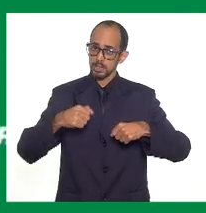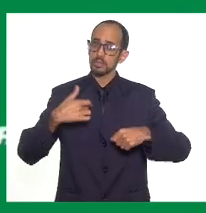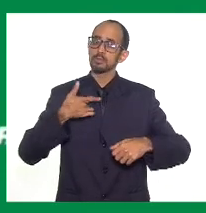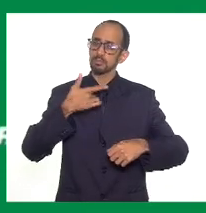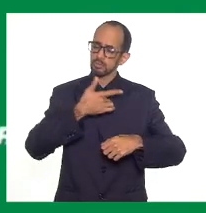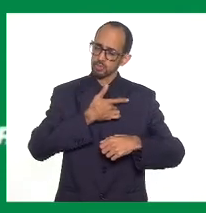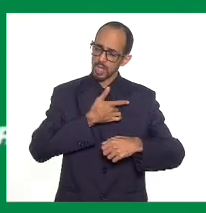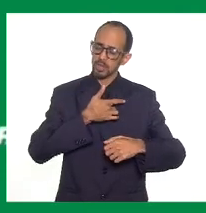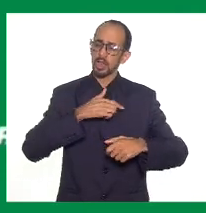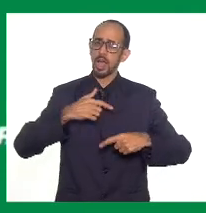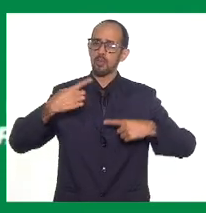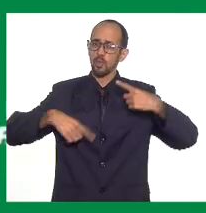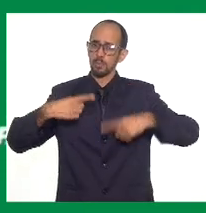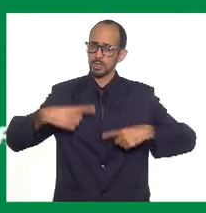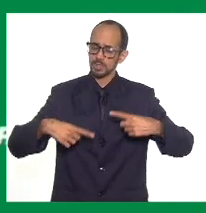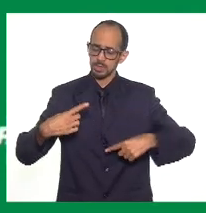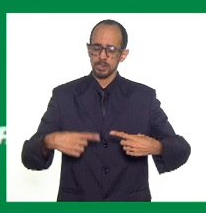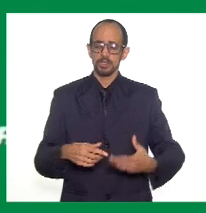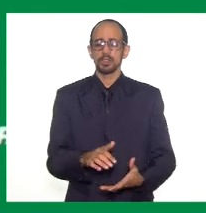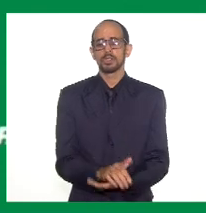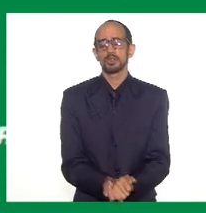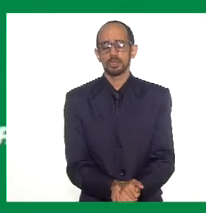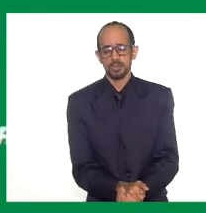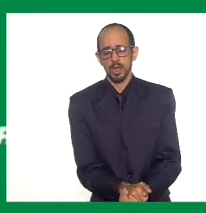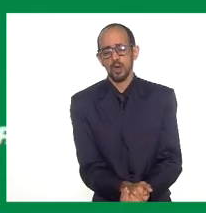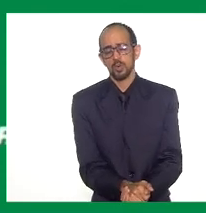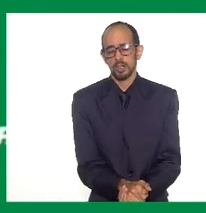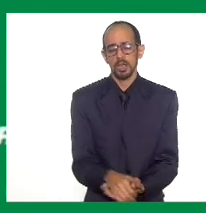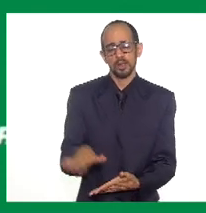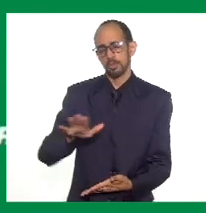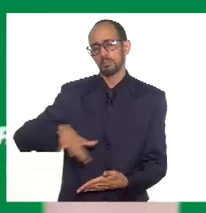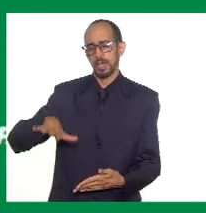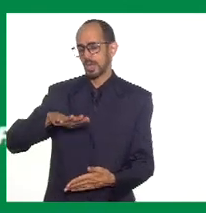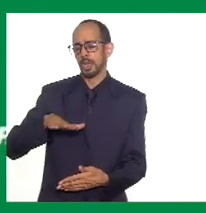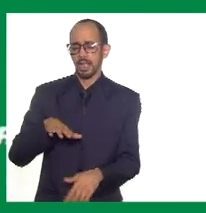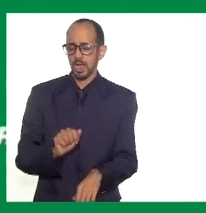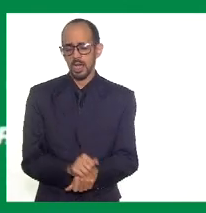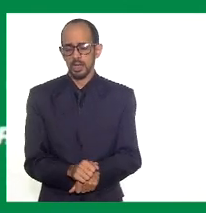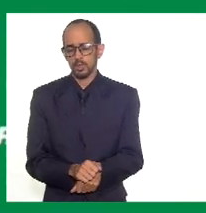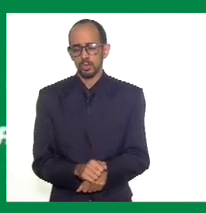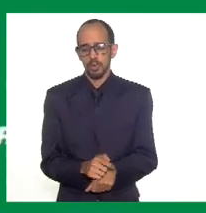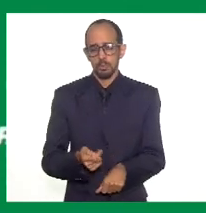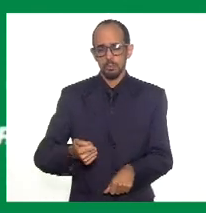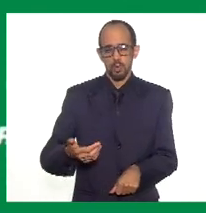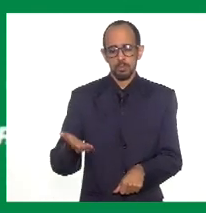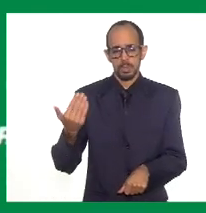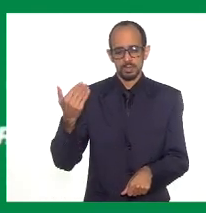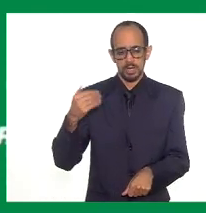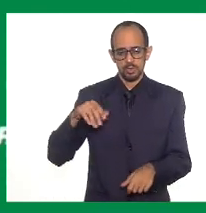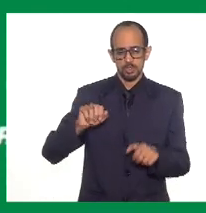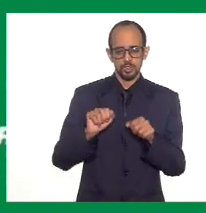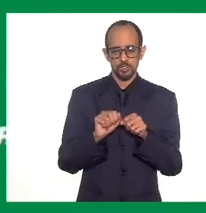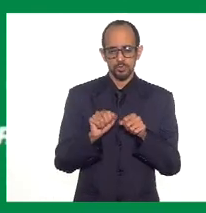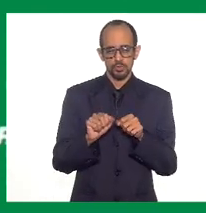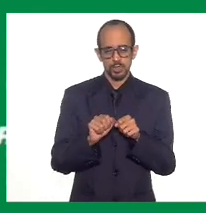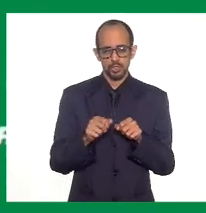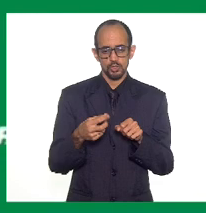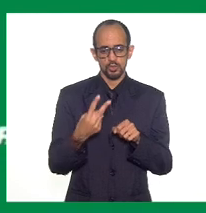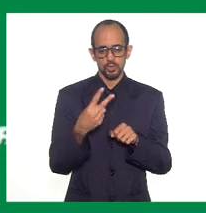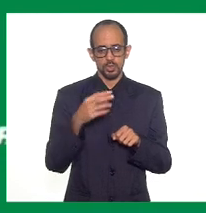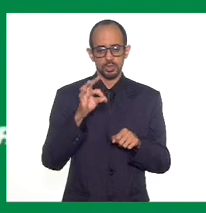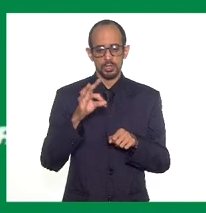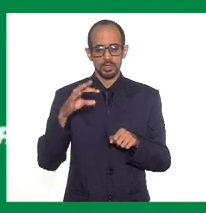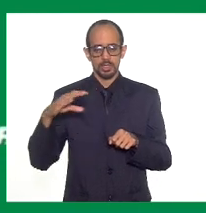nos mercados onde atua, né? E por conta desse compromisso, a gente assinou recentemente 2 TCCs, termos de cessação de compromisso,